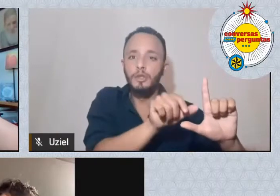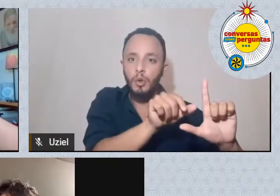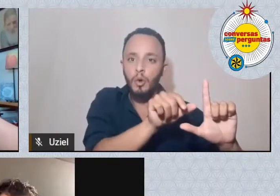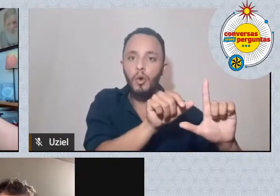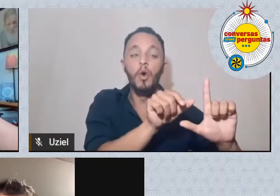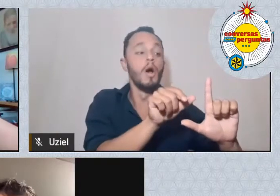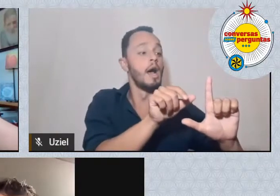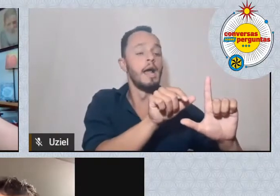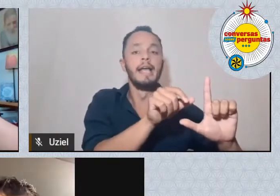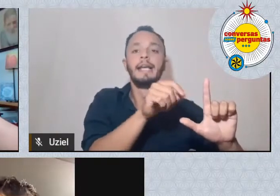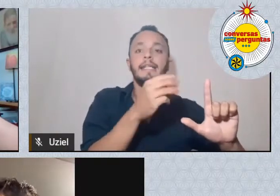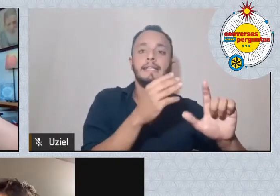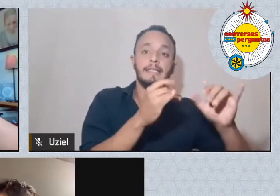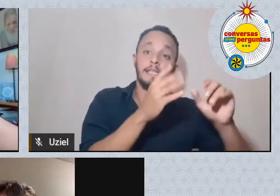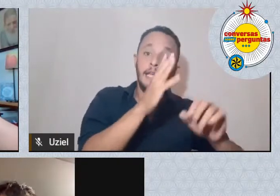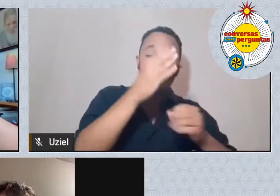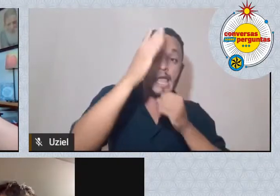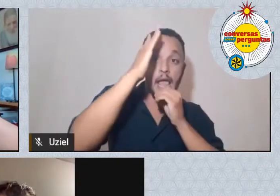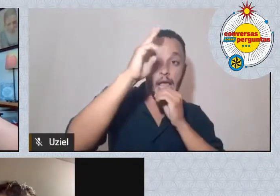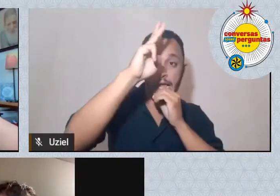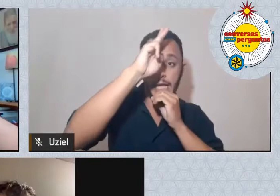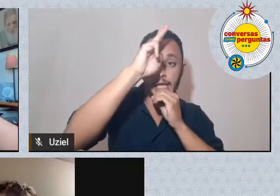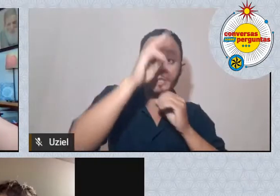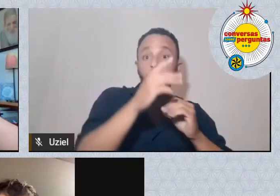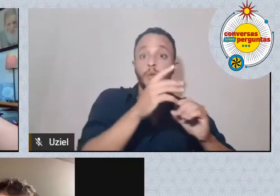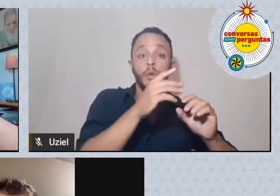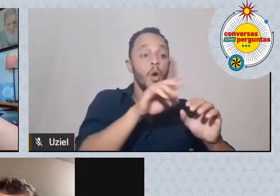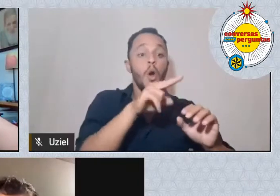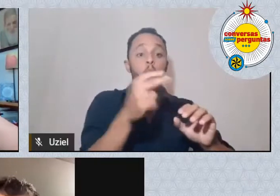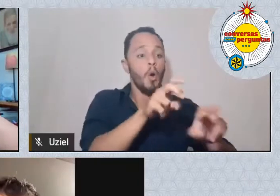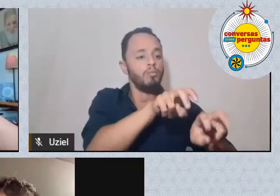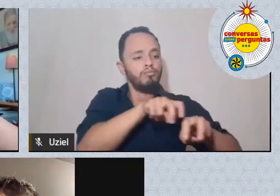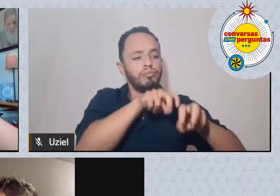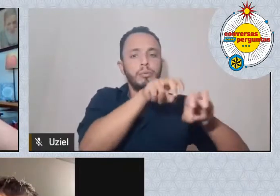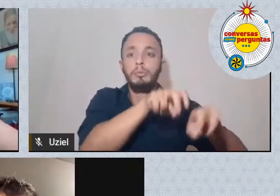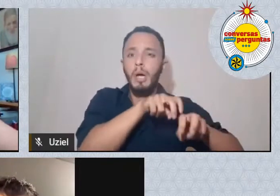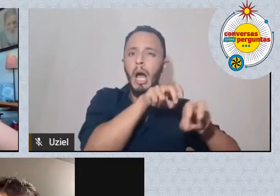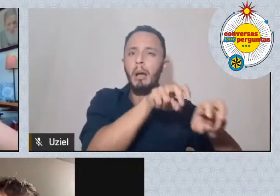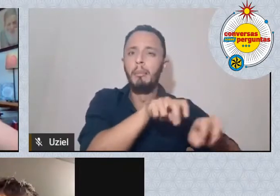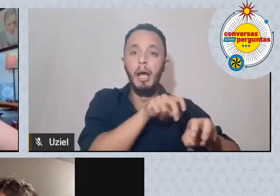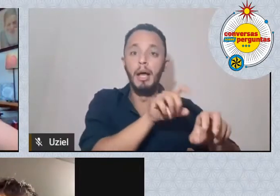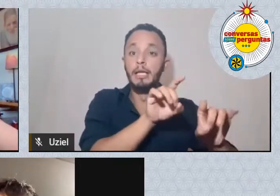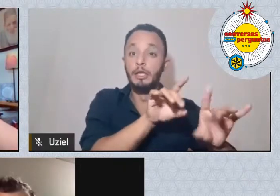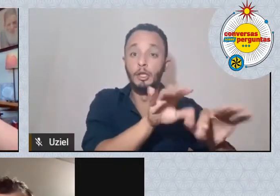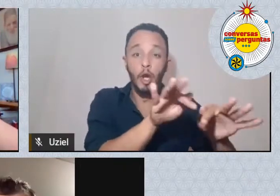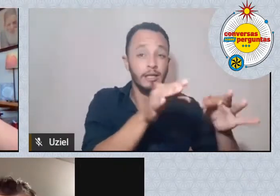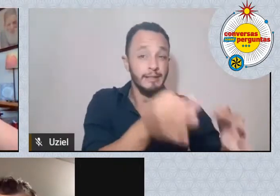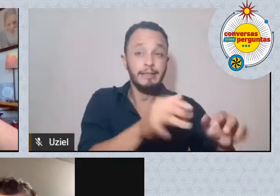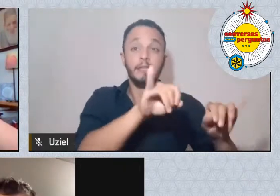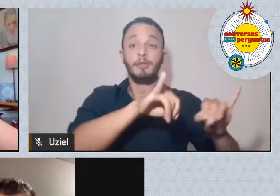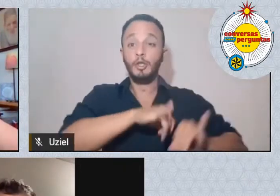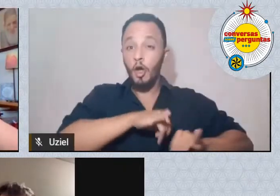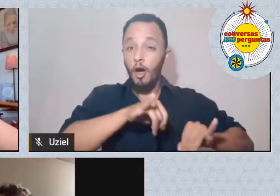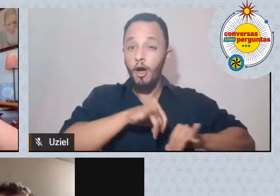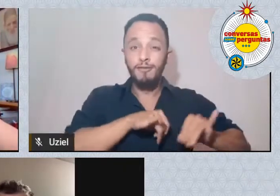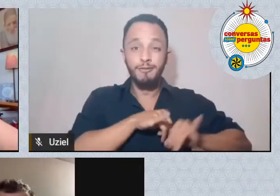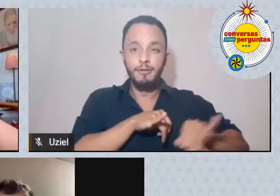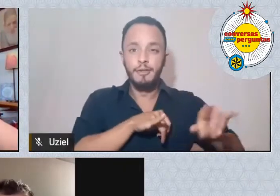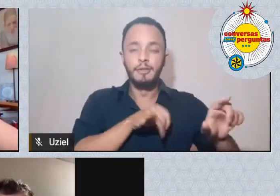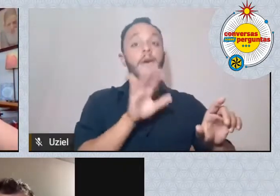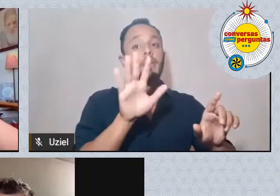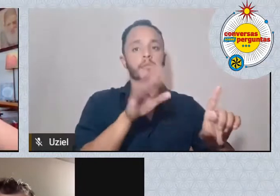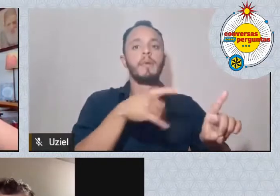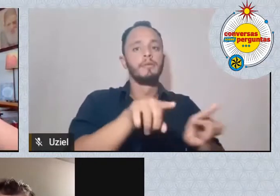garimpeiro, você se vê naquele garimpeiro e você se escuta no sofrimento dele. Mas para fazer isso a gente precisa o quê? De